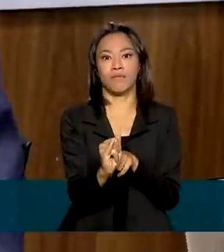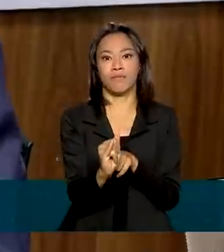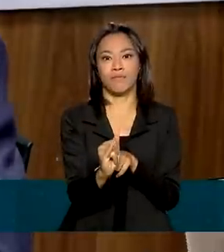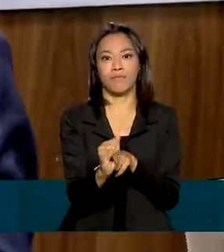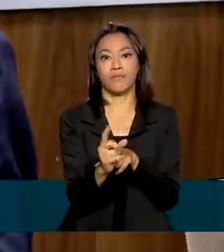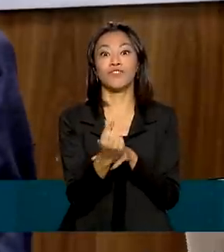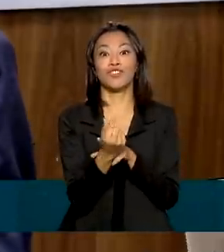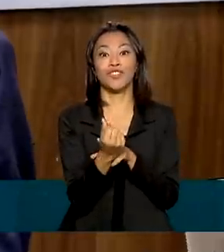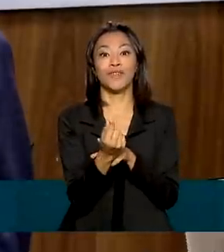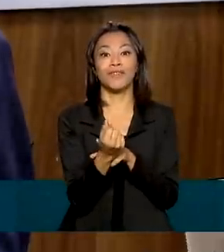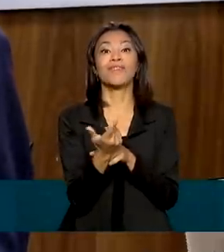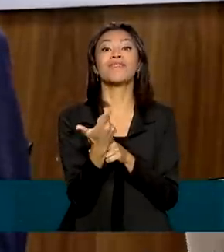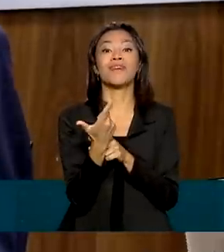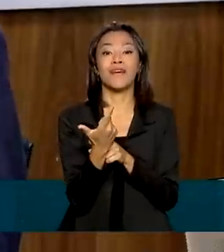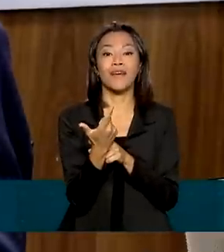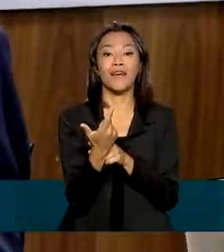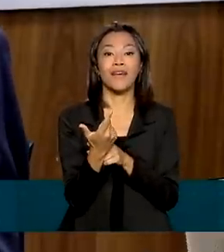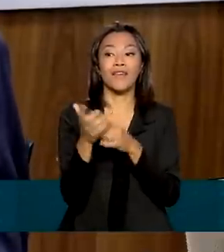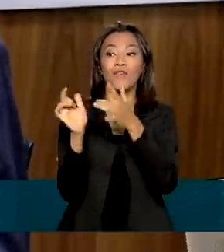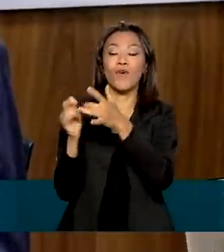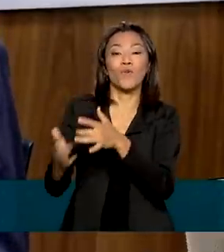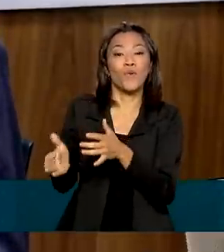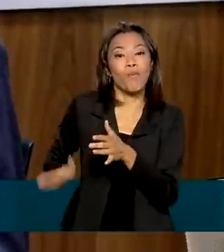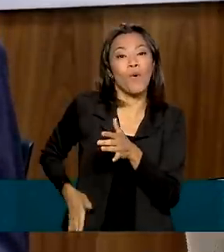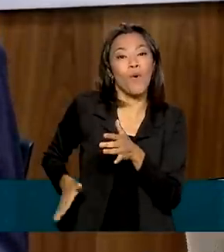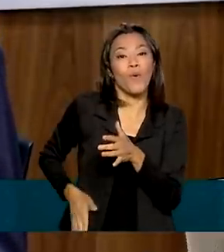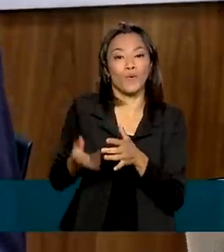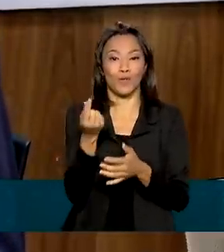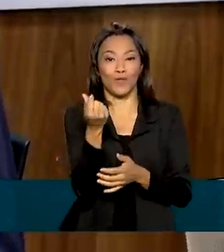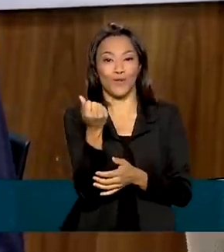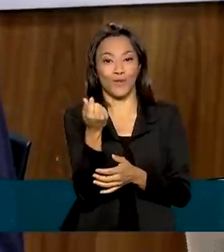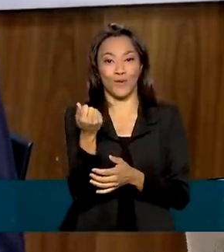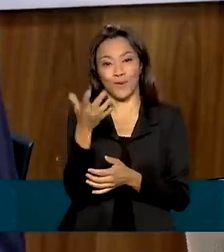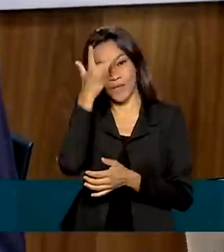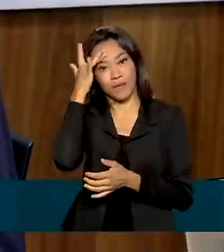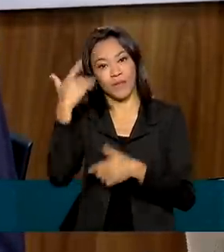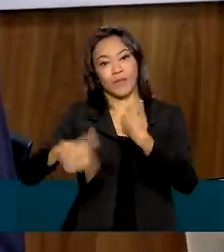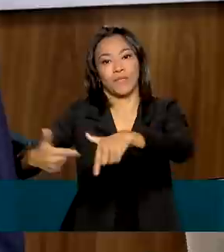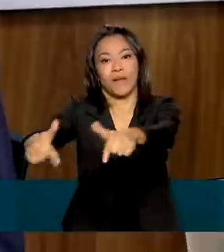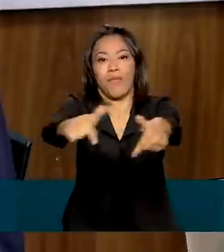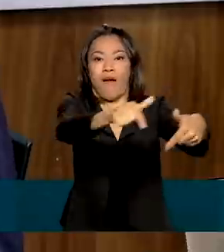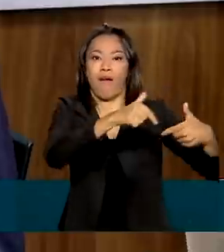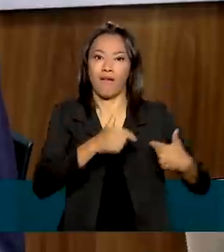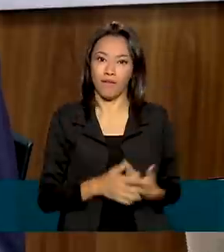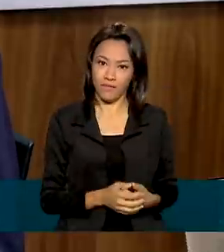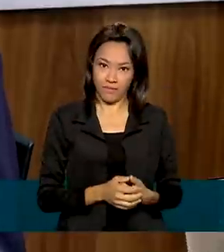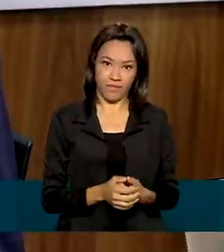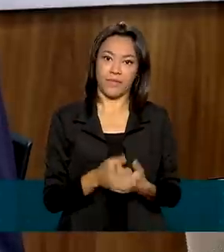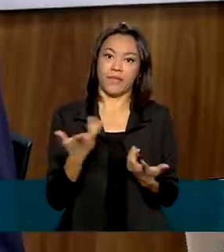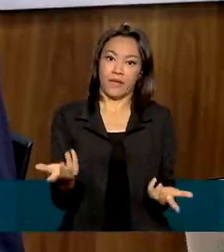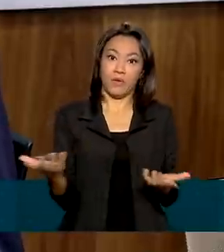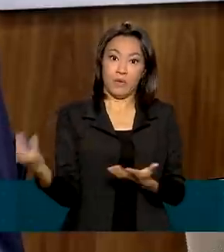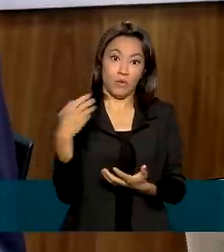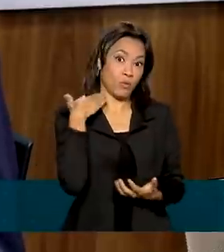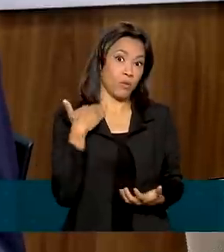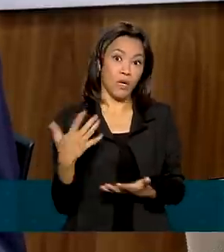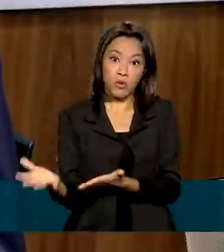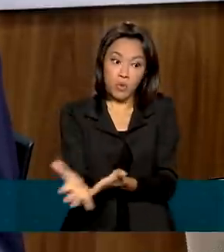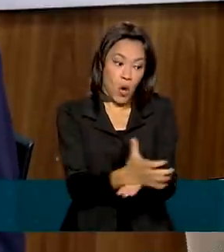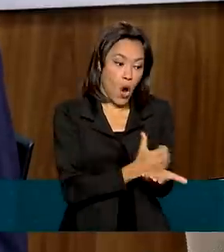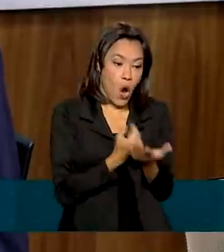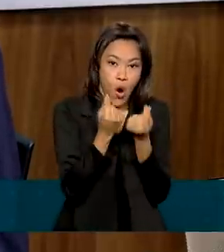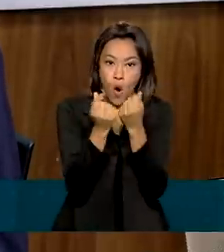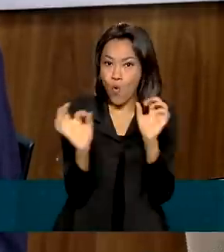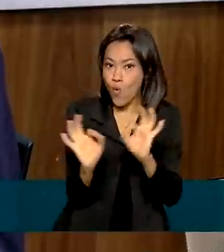dinheiro que ficou no bolso dos trabalhadores Então foi uma maneira e inteligente por parte